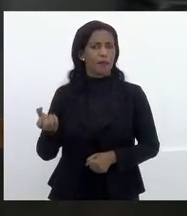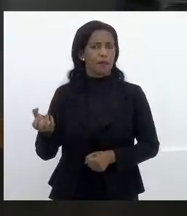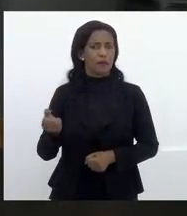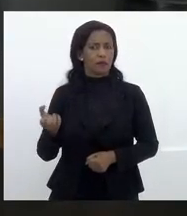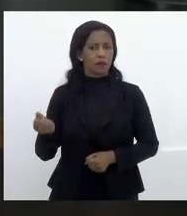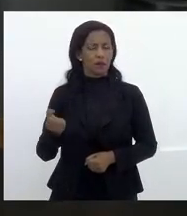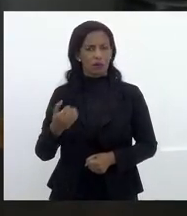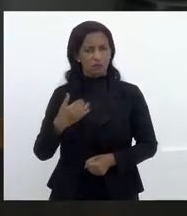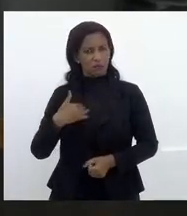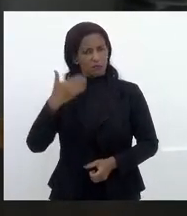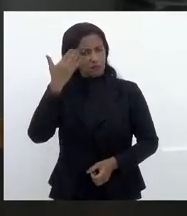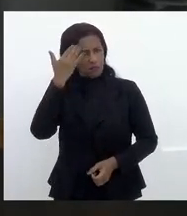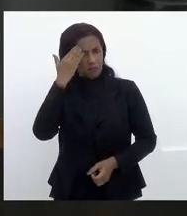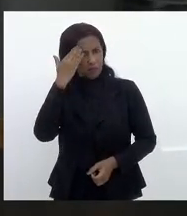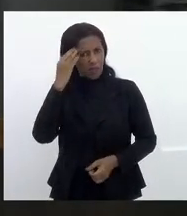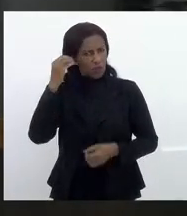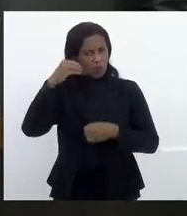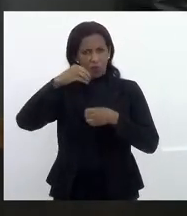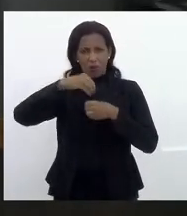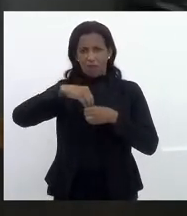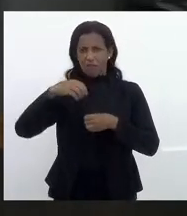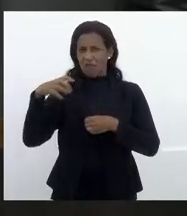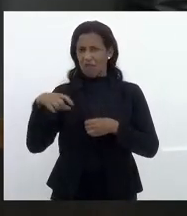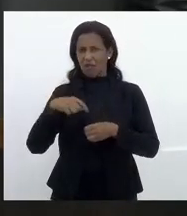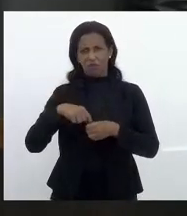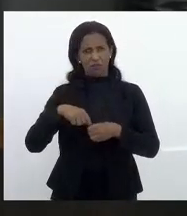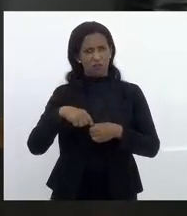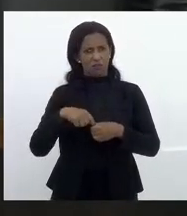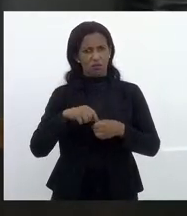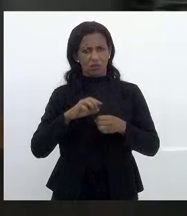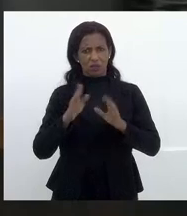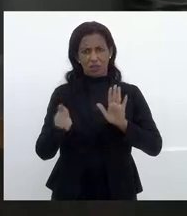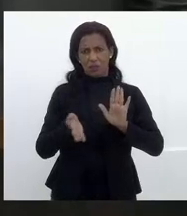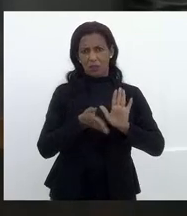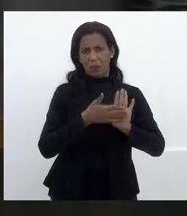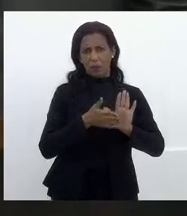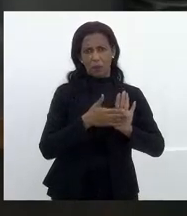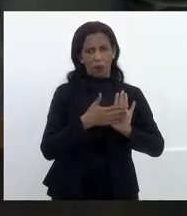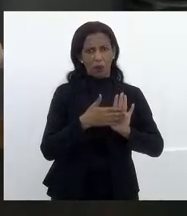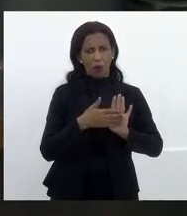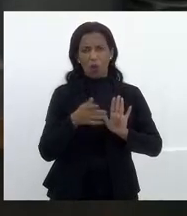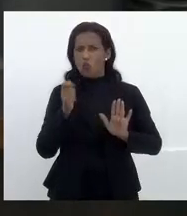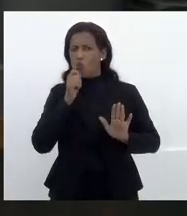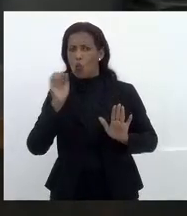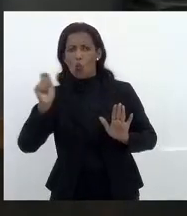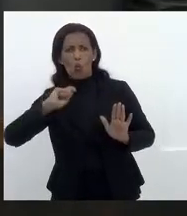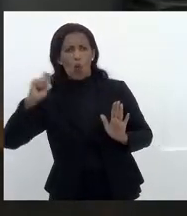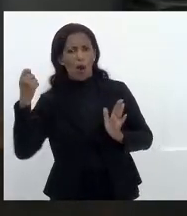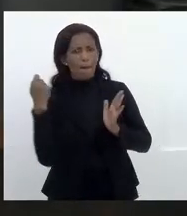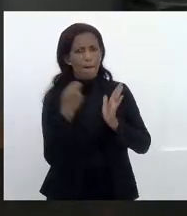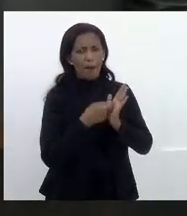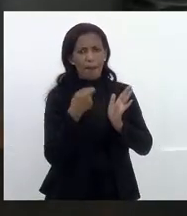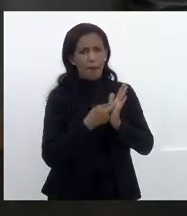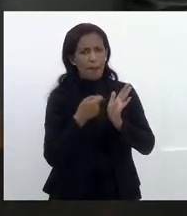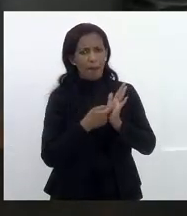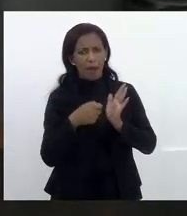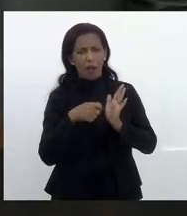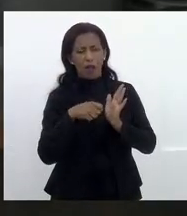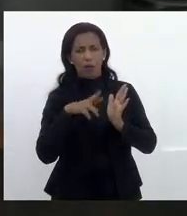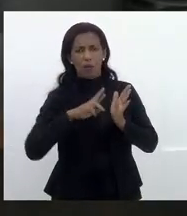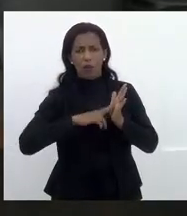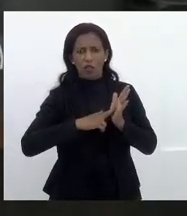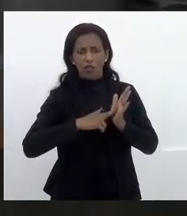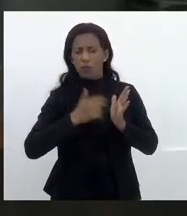entendimento para seu tratado dentro desse pacote porque não há nenhuma exigência no regime sobre isso